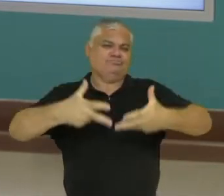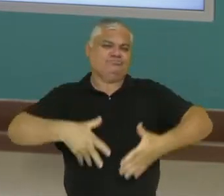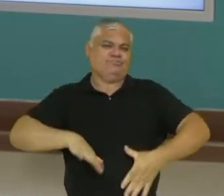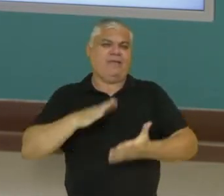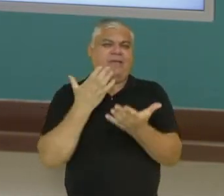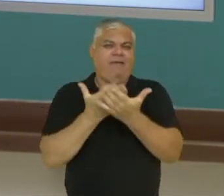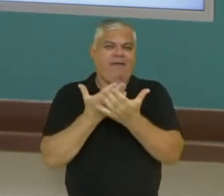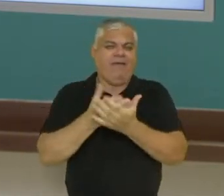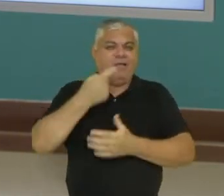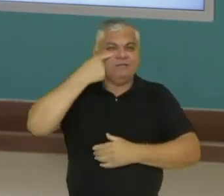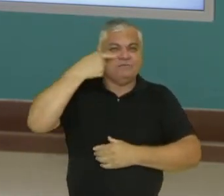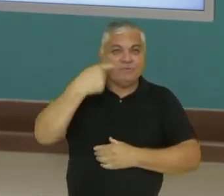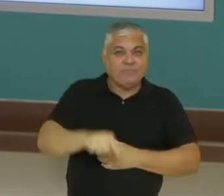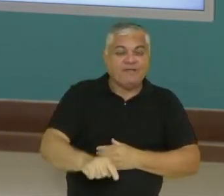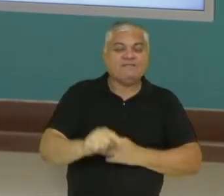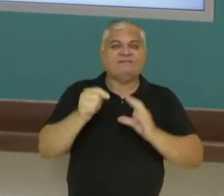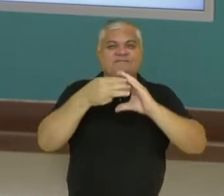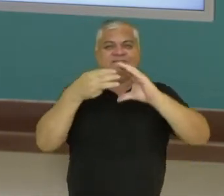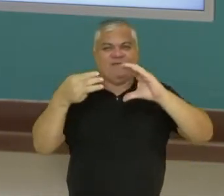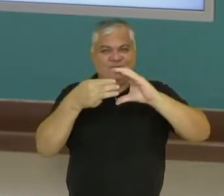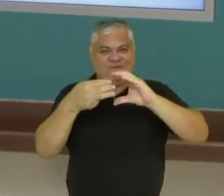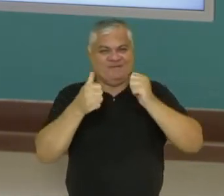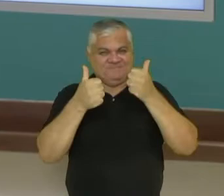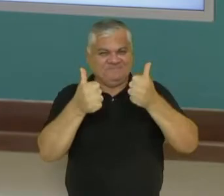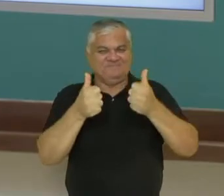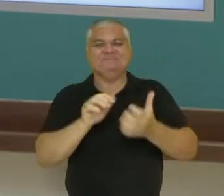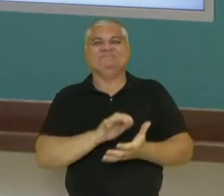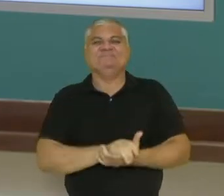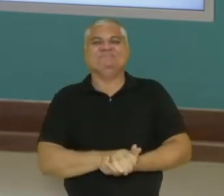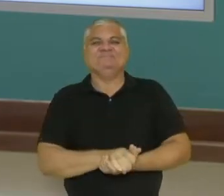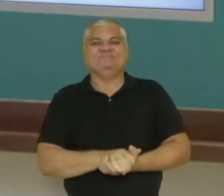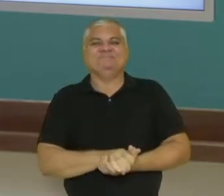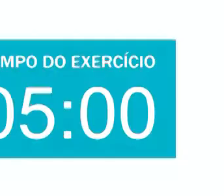sobre descoberta celular. Até já!